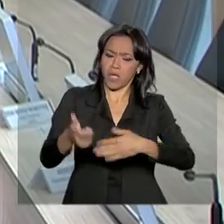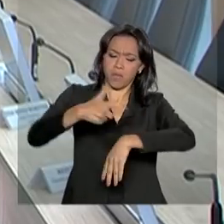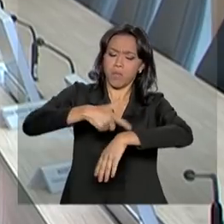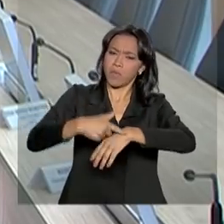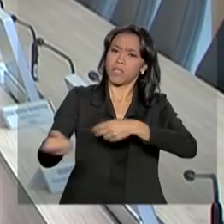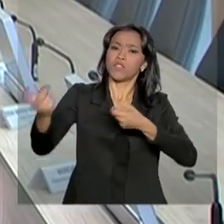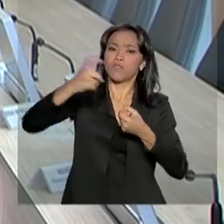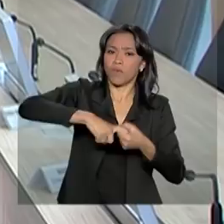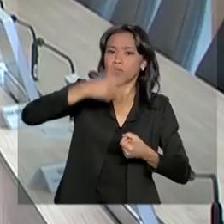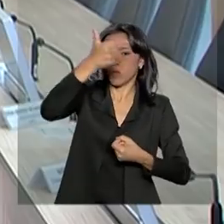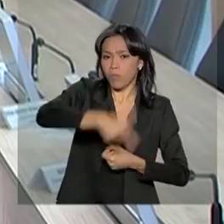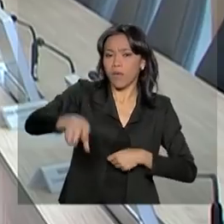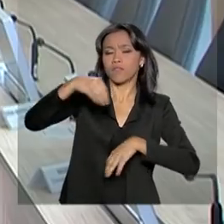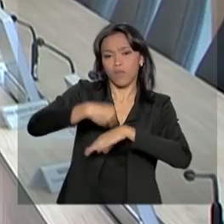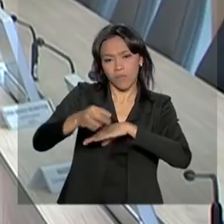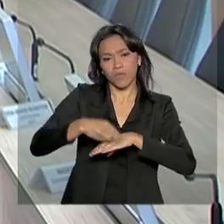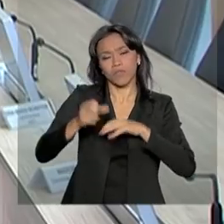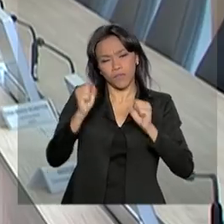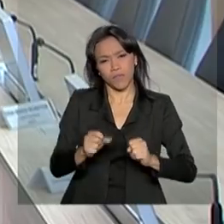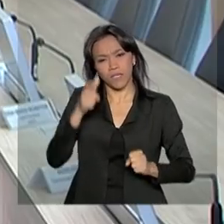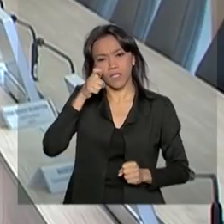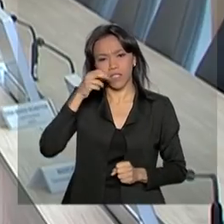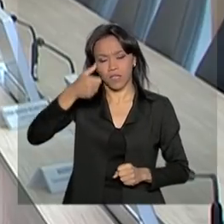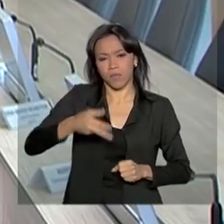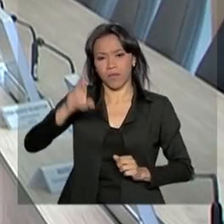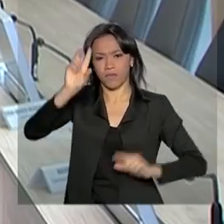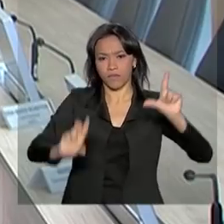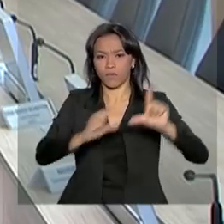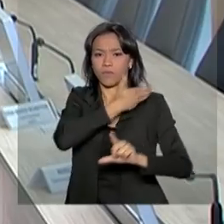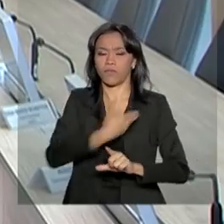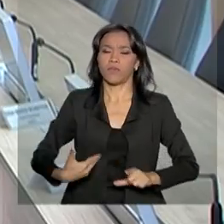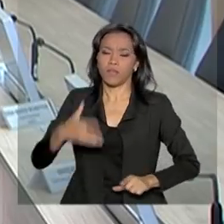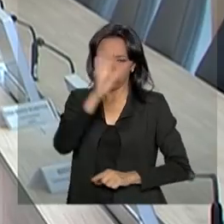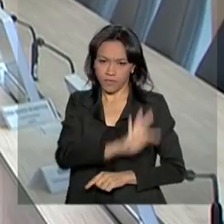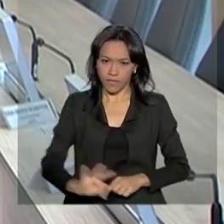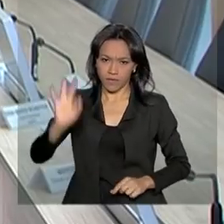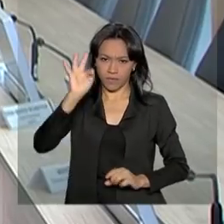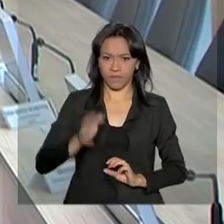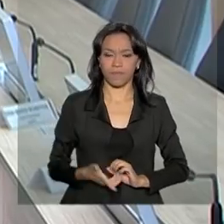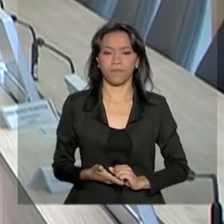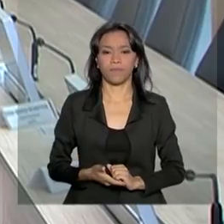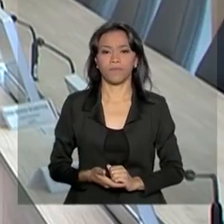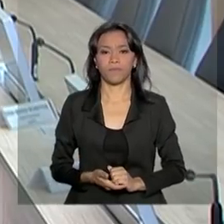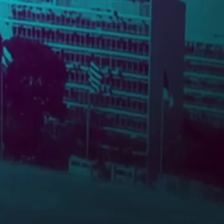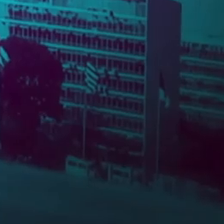com mais informações. Fique com a gente na TVNBR, a TV do Governo Federal.